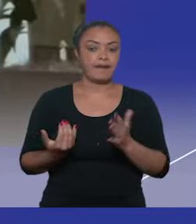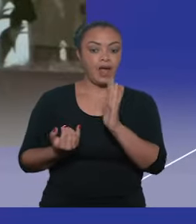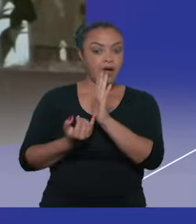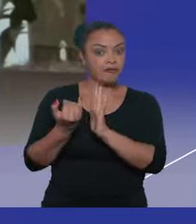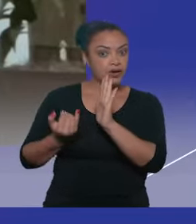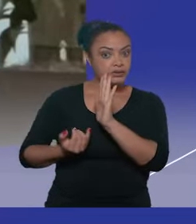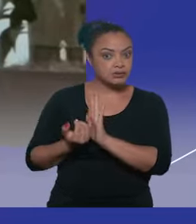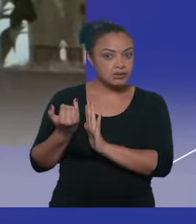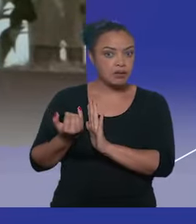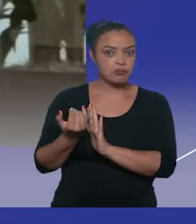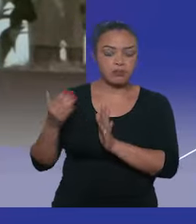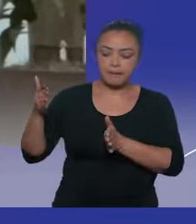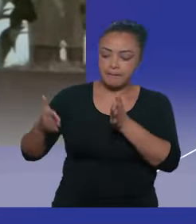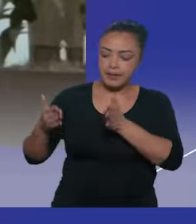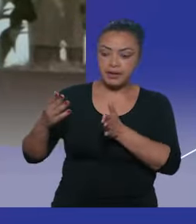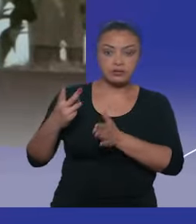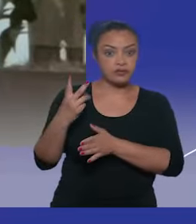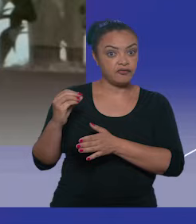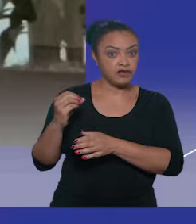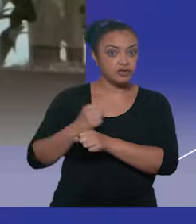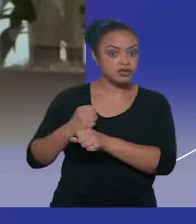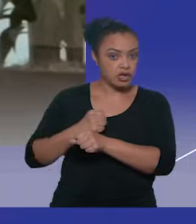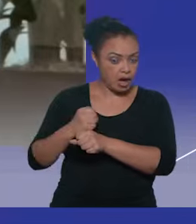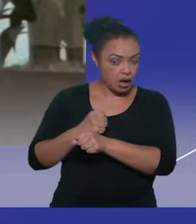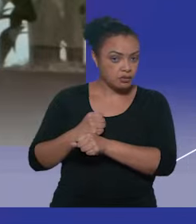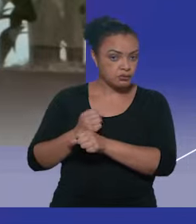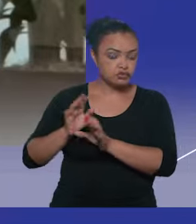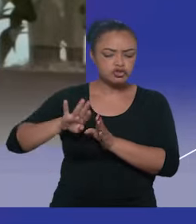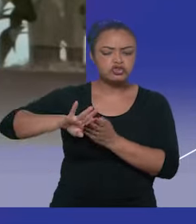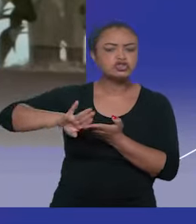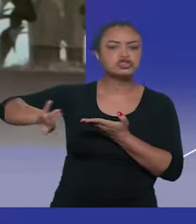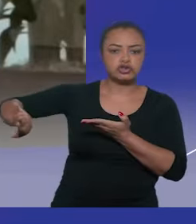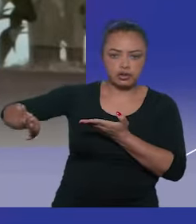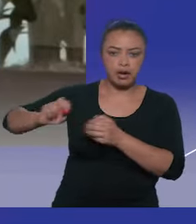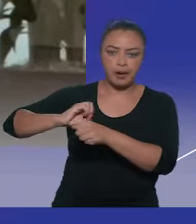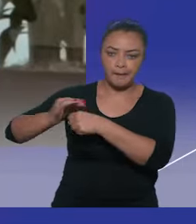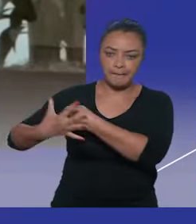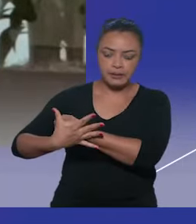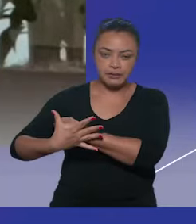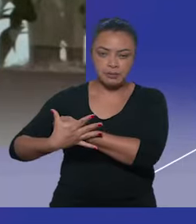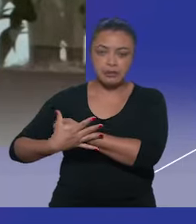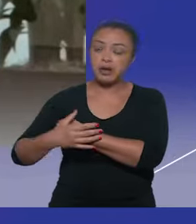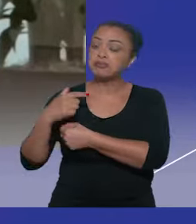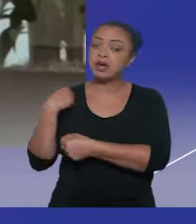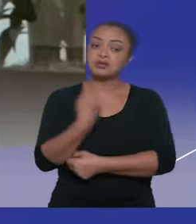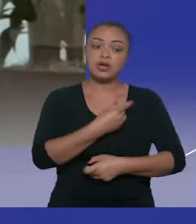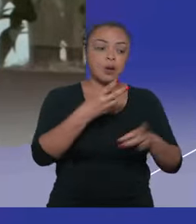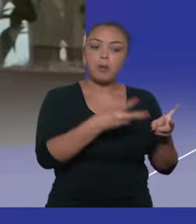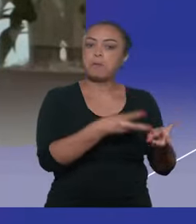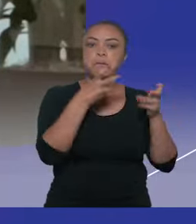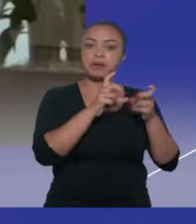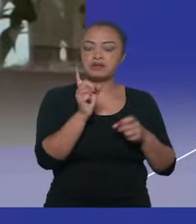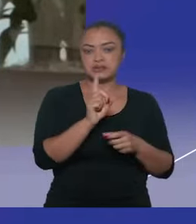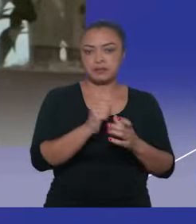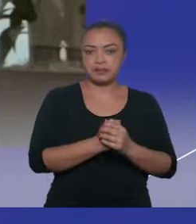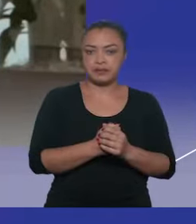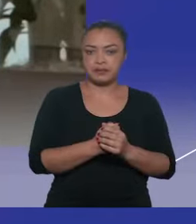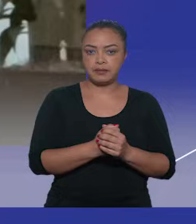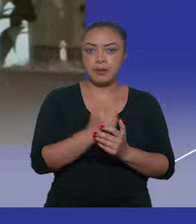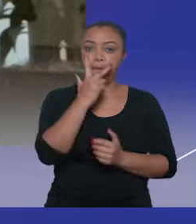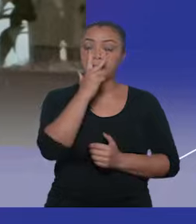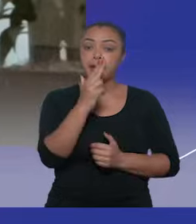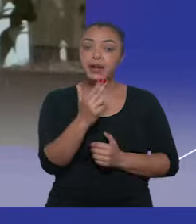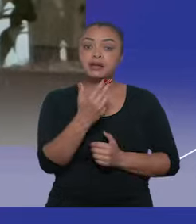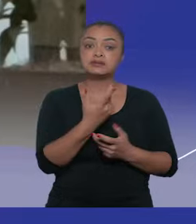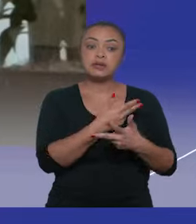Historicamente falando, a inflação nesses últimos 20 anos, tirando esse período desde o Covid, foi uma inflação que você não percebia no dia a dia, quase pelo contrário,